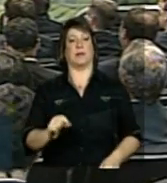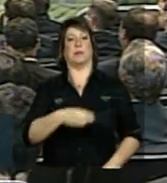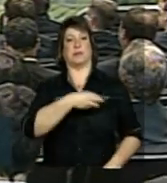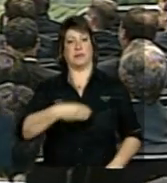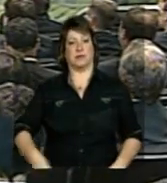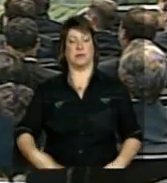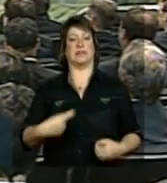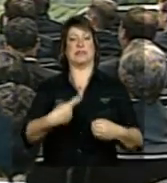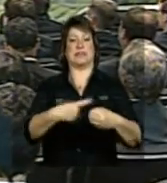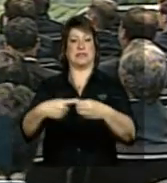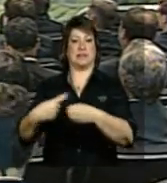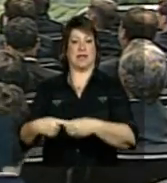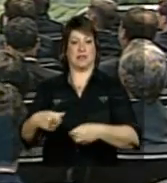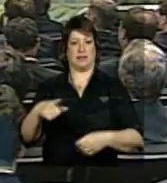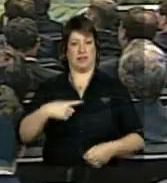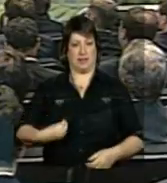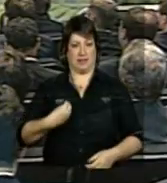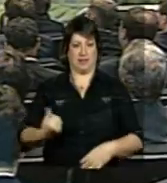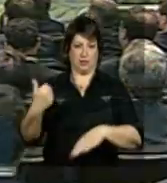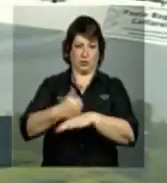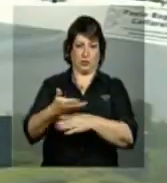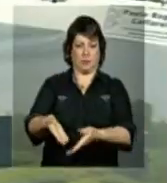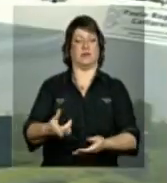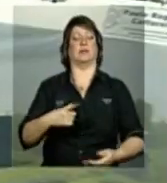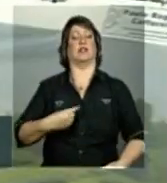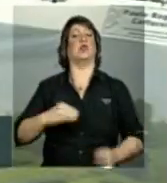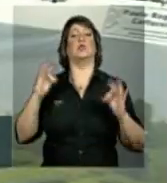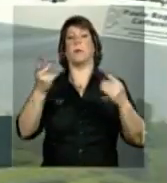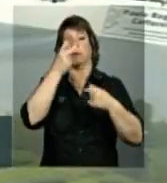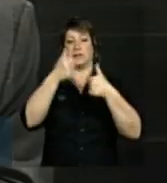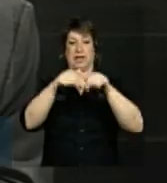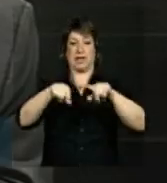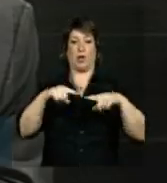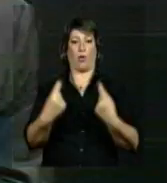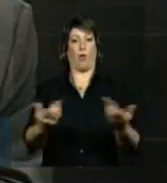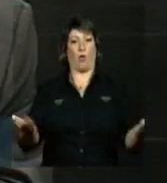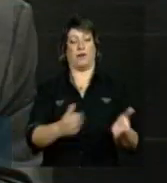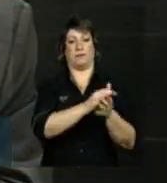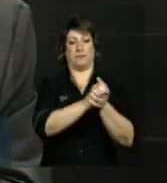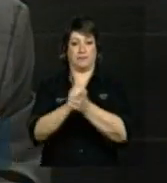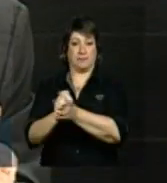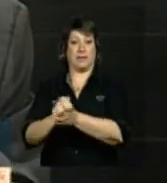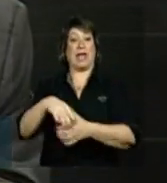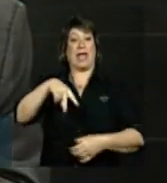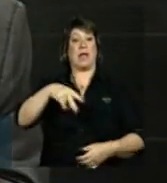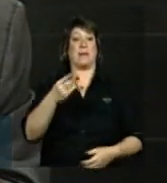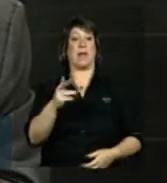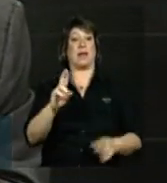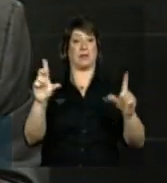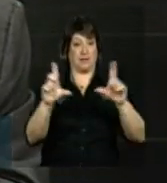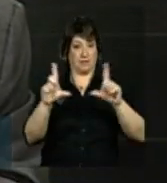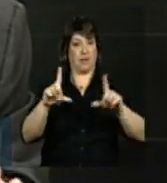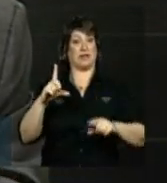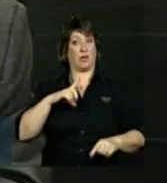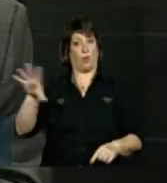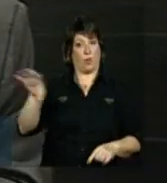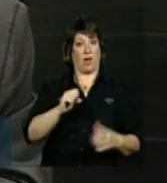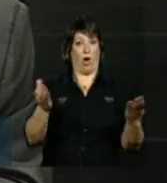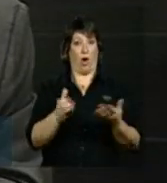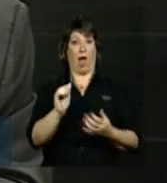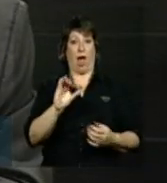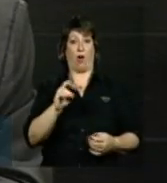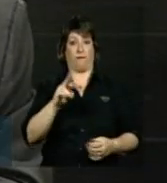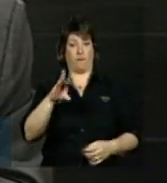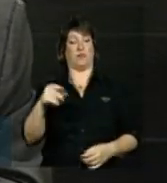das Cidades, a todas as pessoas que aqui estão. Como a NBR está ao vivo, quero saudar